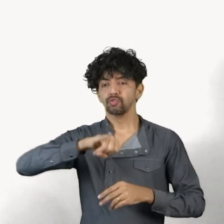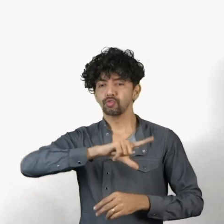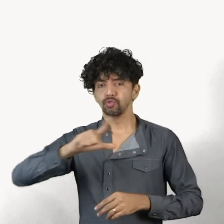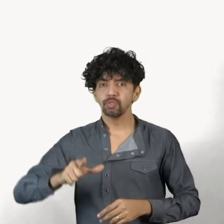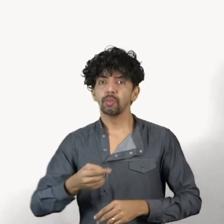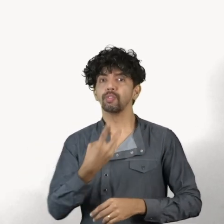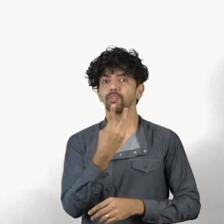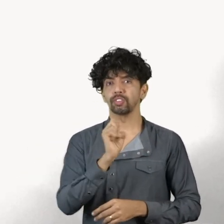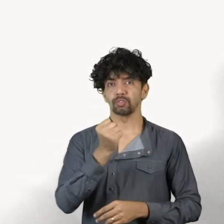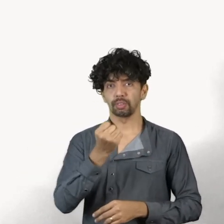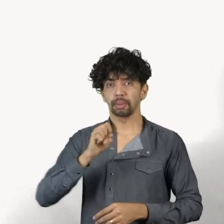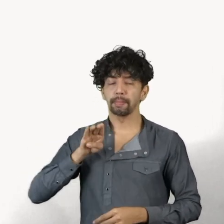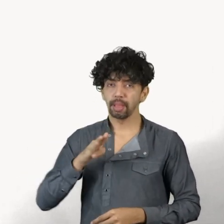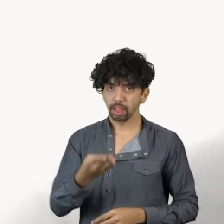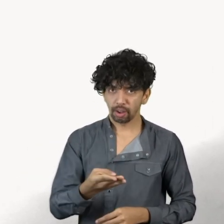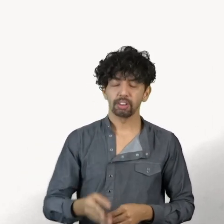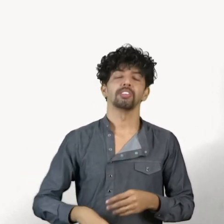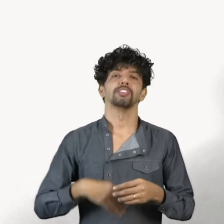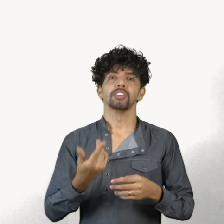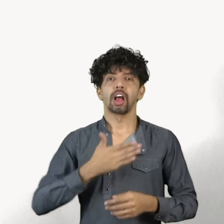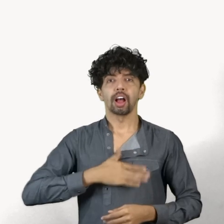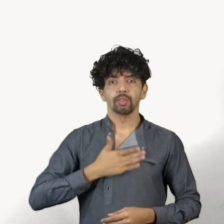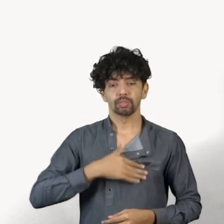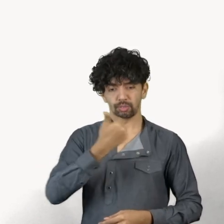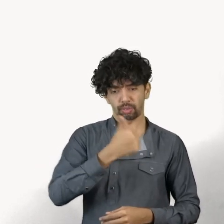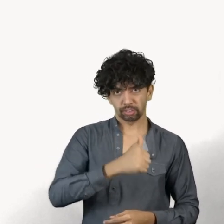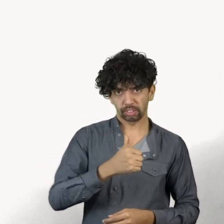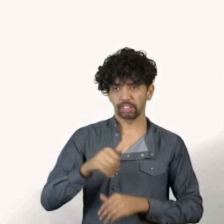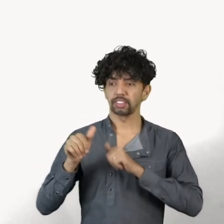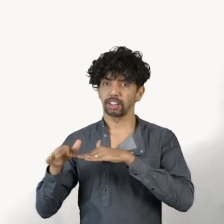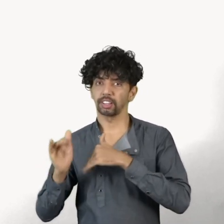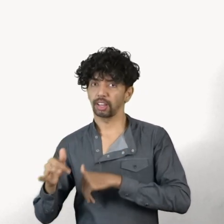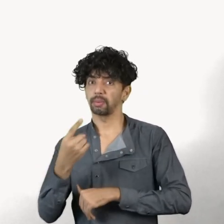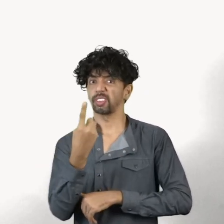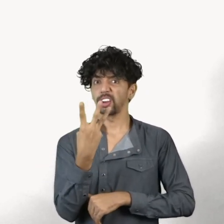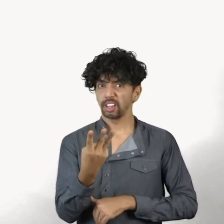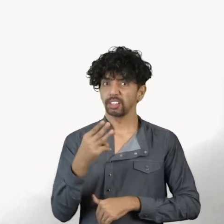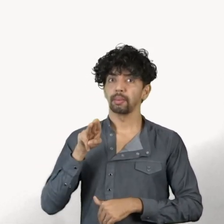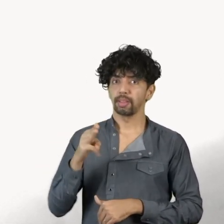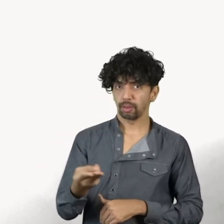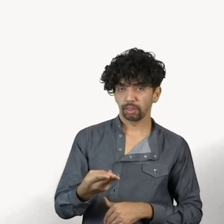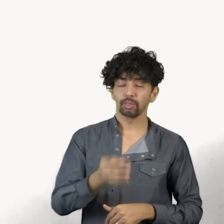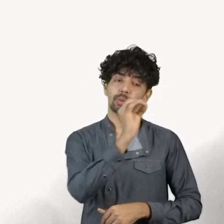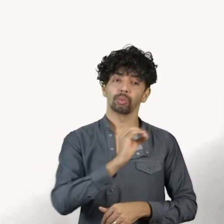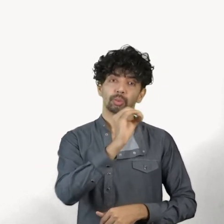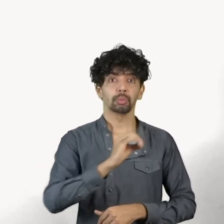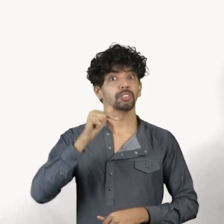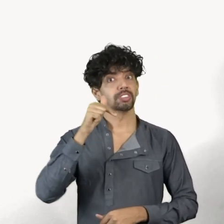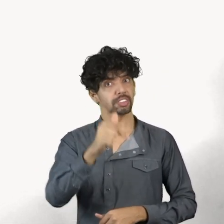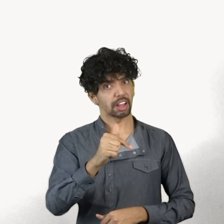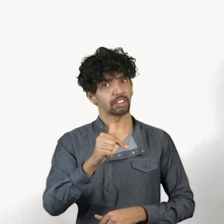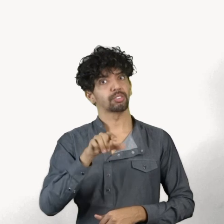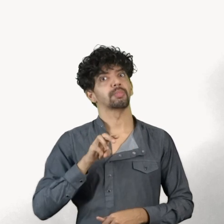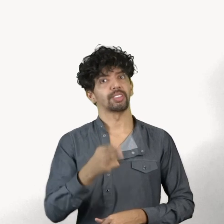11, setembro 13 e outubro 7. E veja, já atingimos um